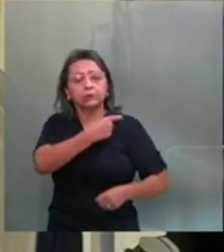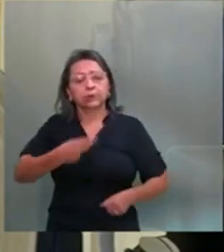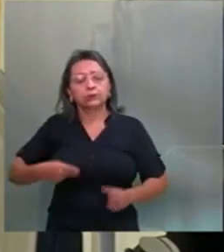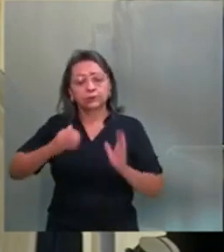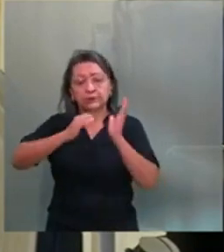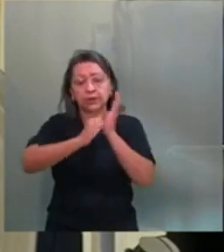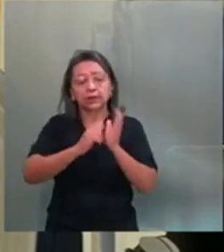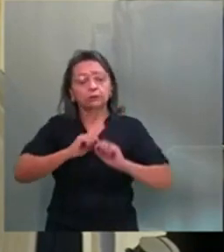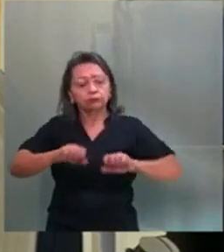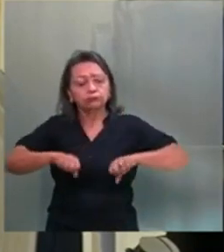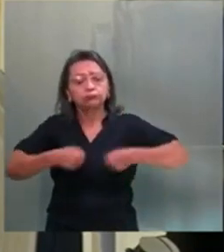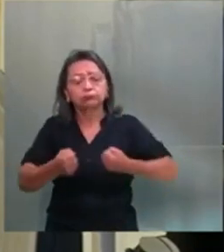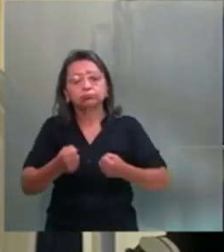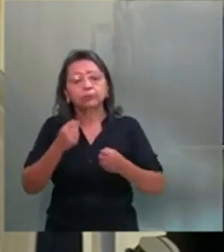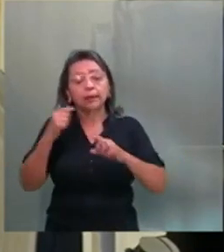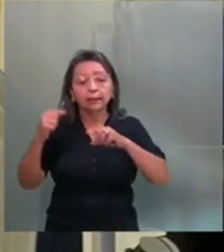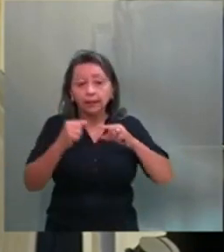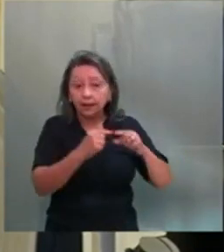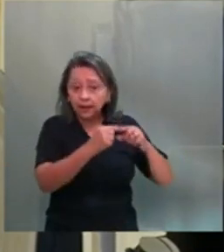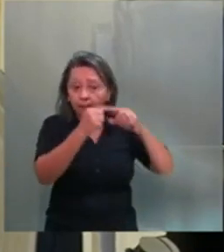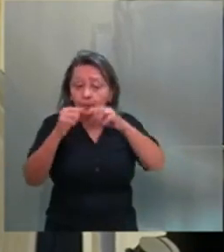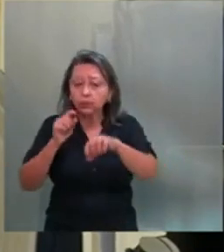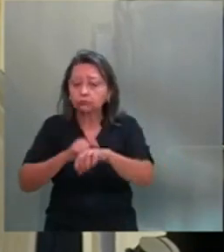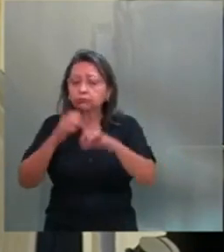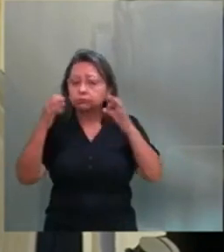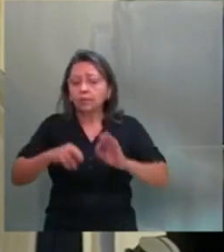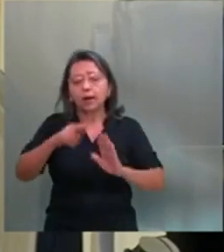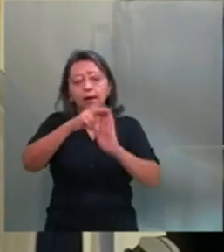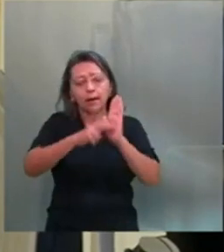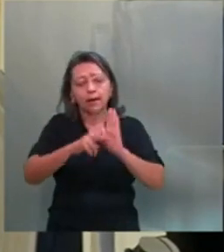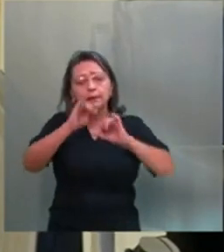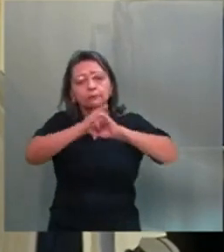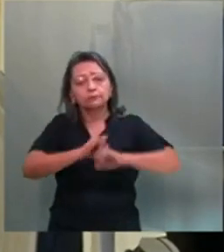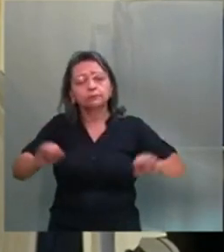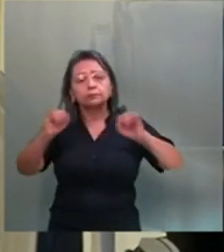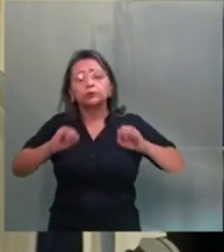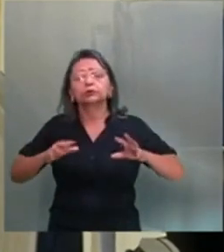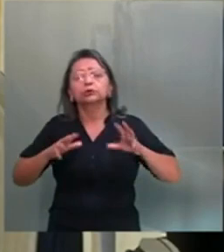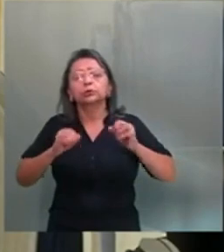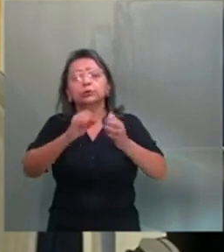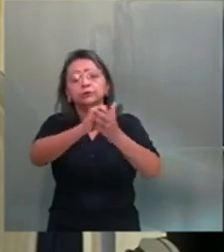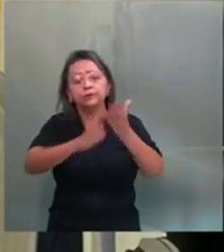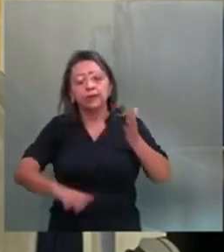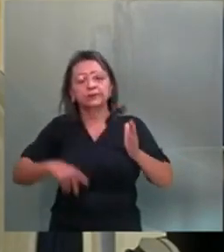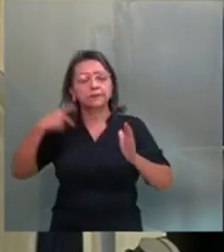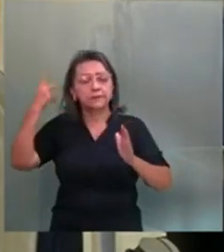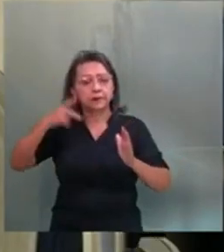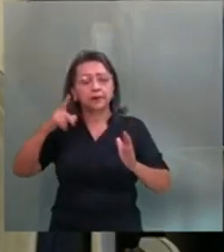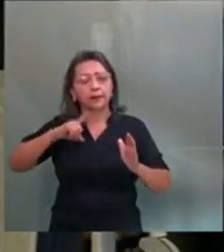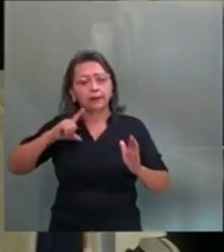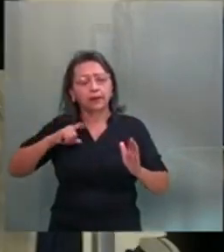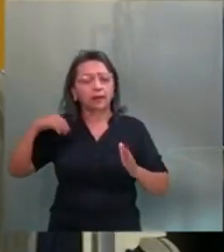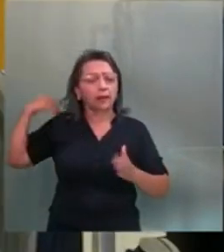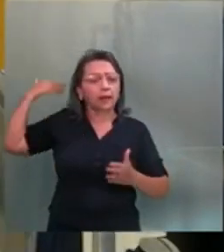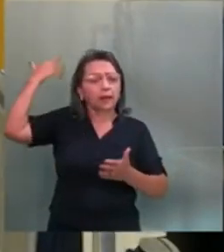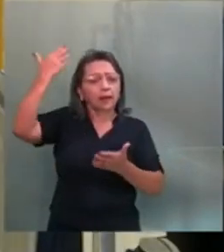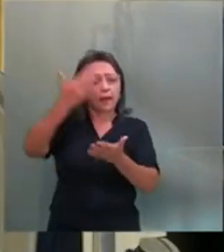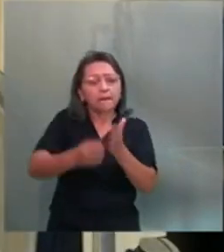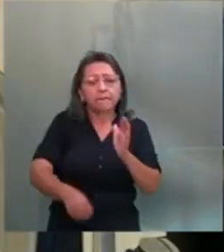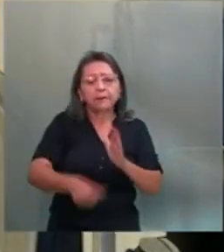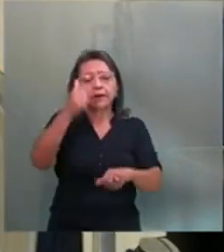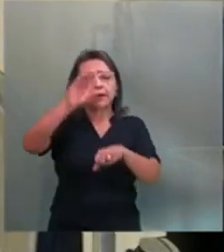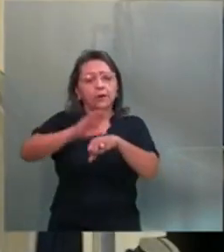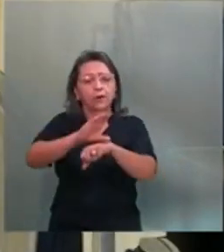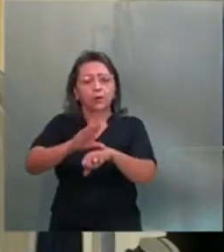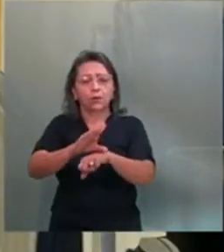procurei atender em termos contemporâneos a regra da publicidade das atividades parlamentares que existe desde nossa primeira